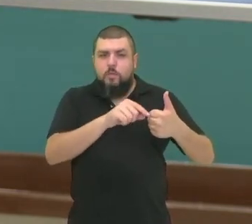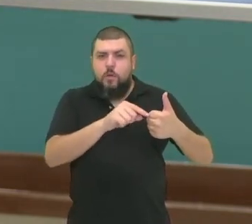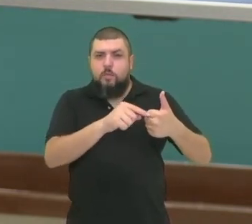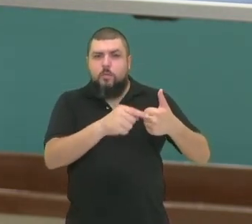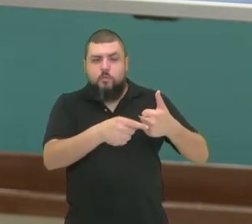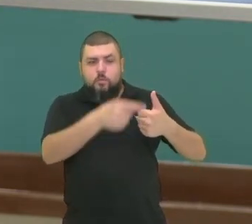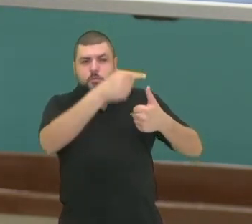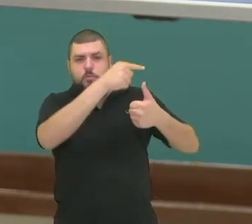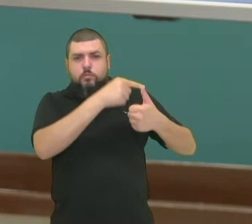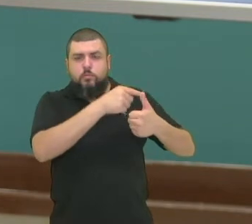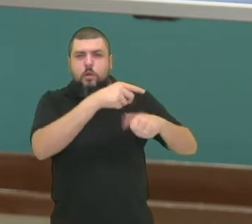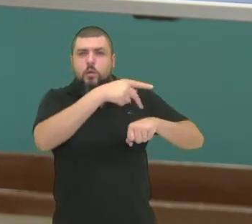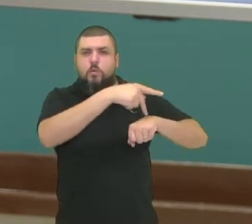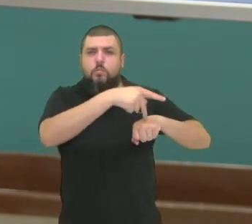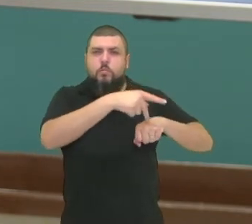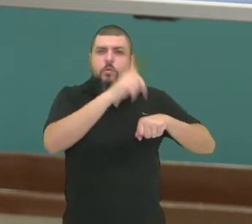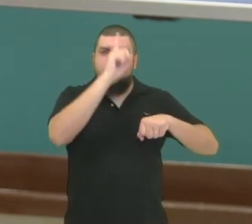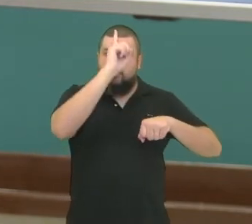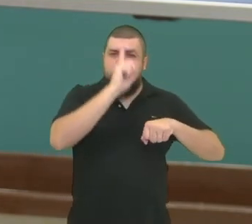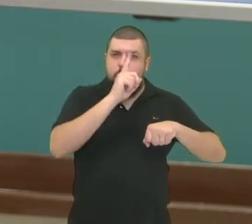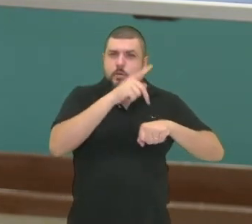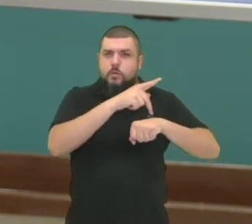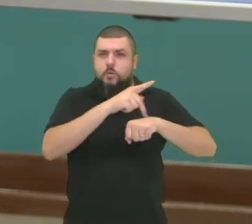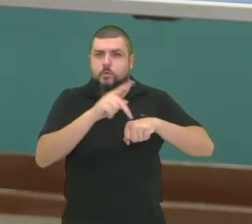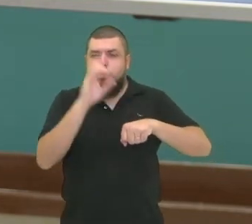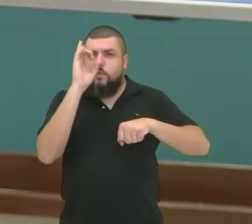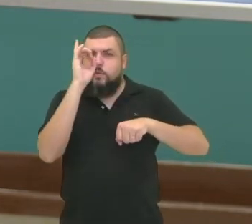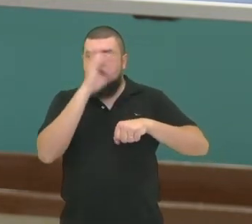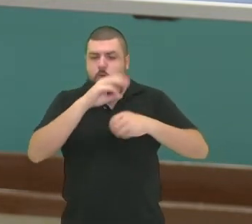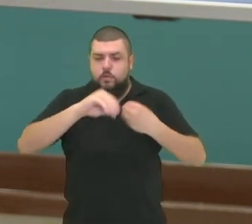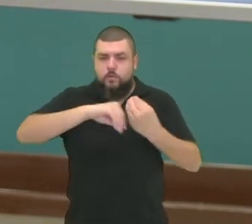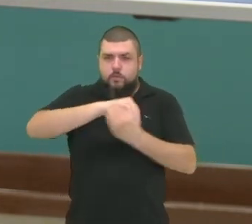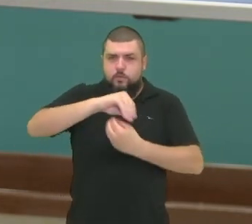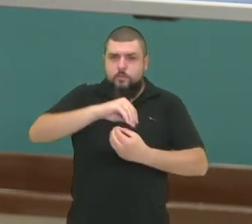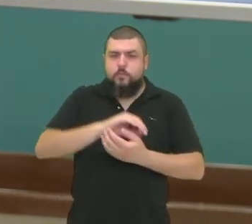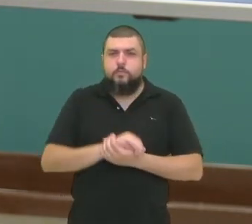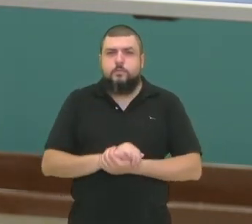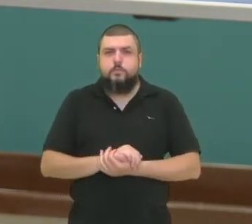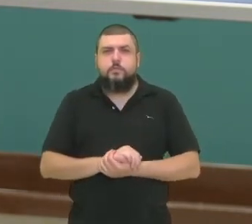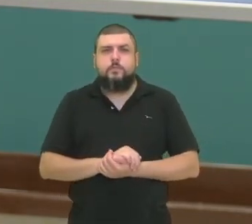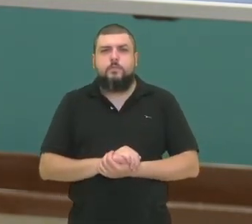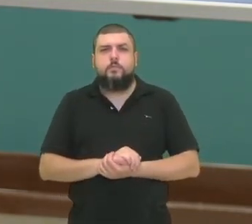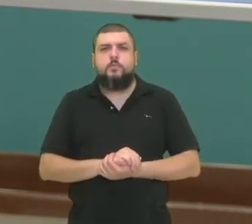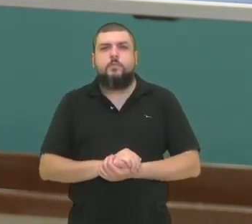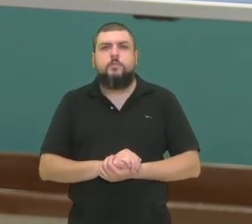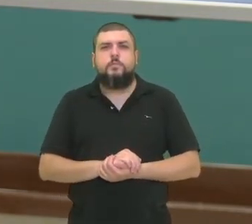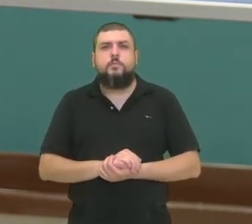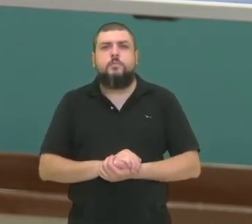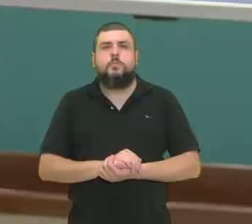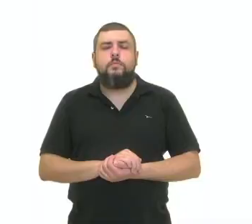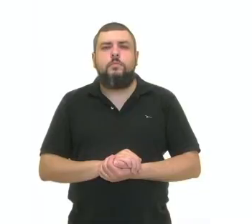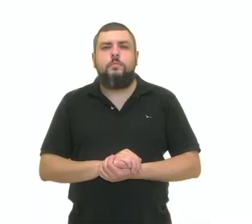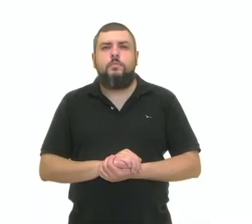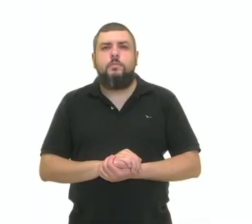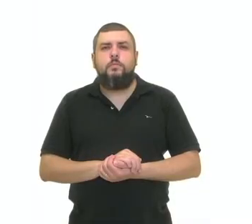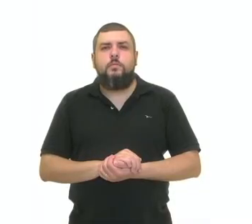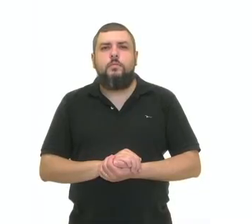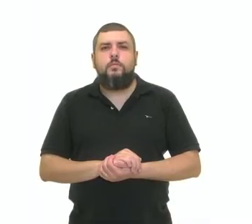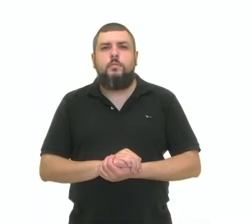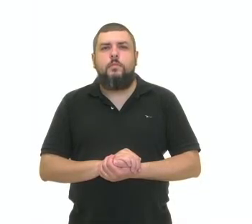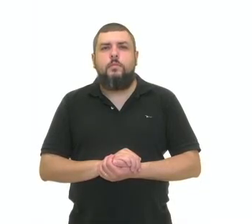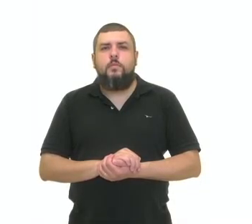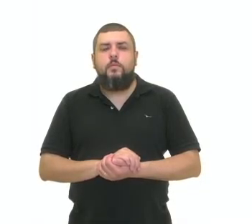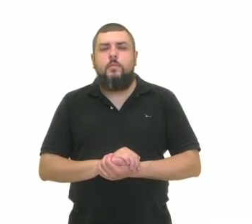amarelas e sementes puras verdes, ok? Por isso, heterozigoto. Então, os pares de